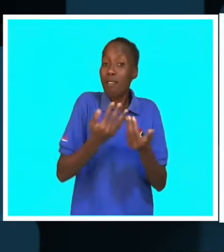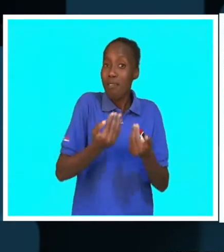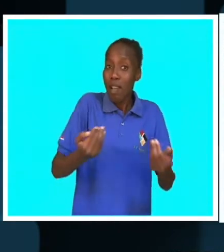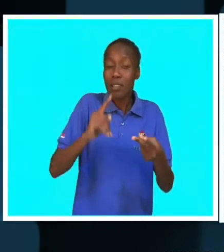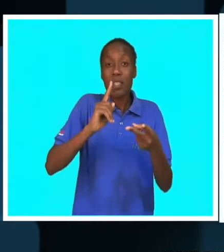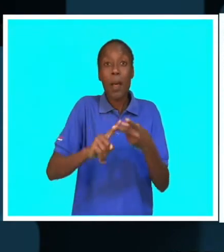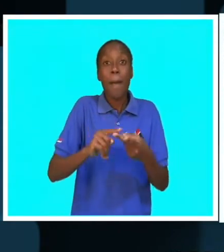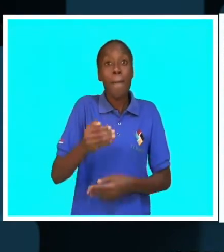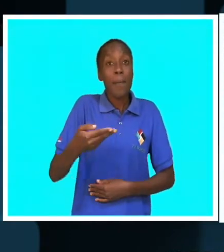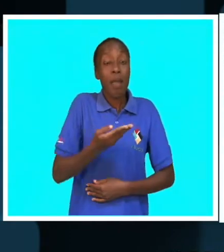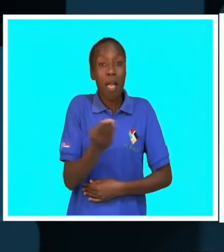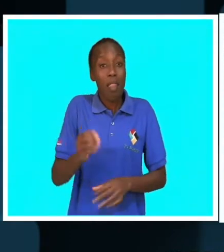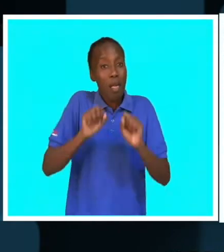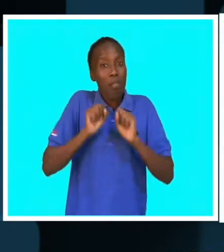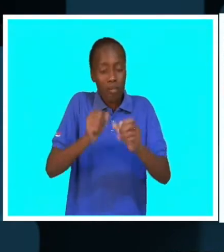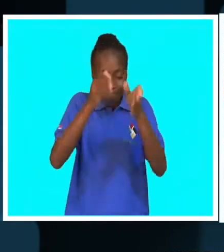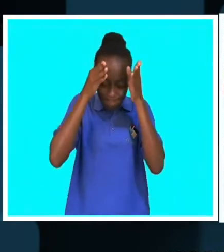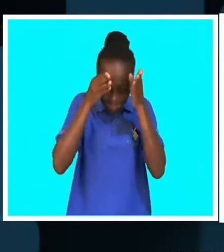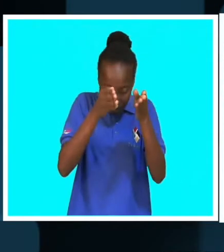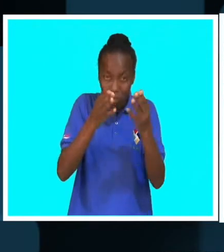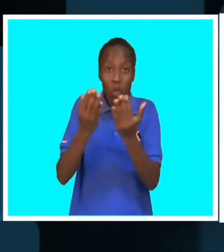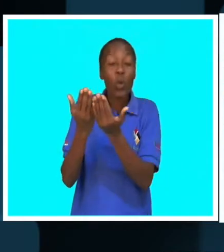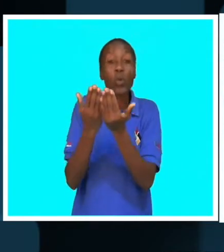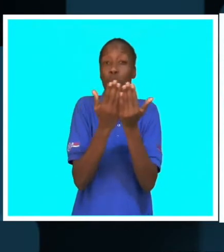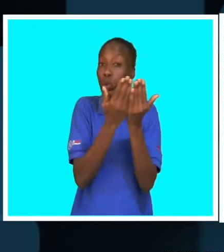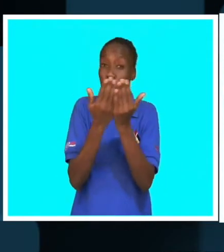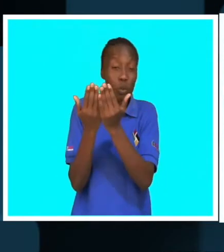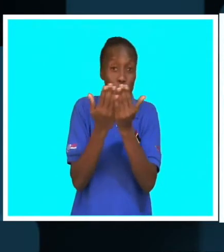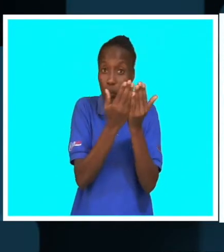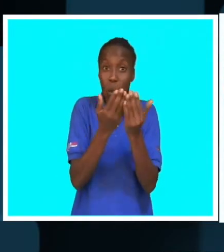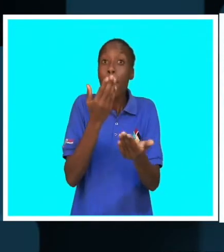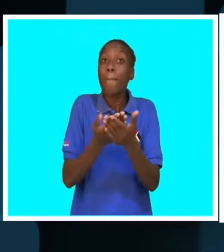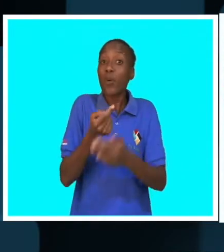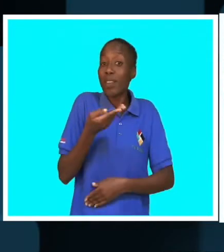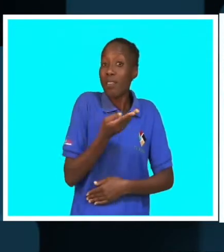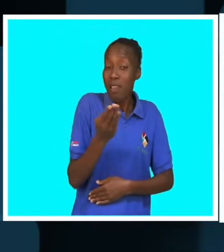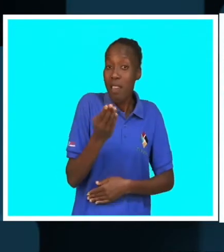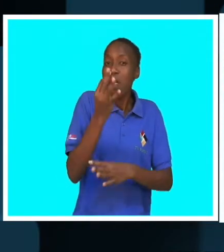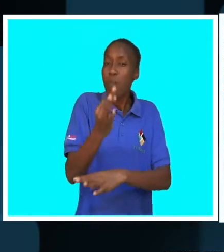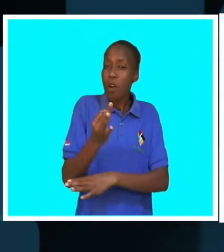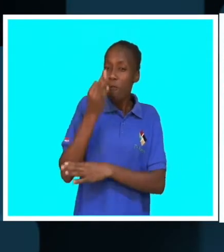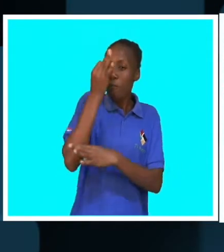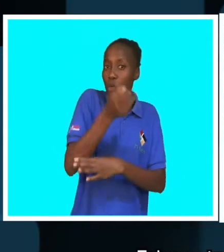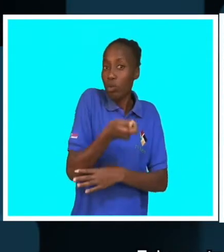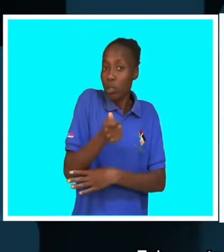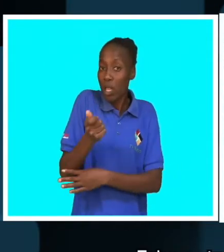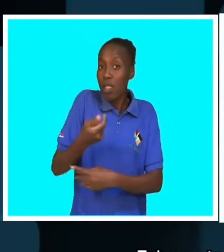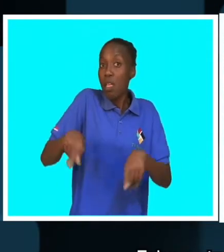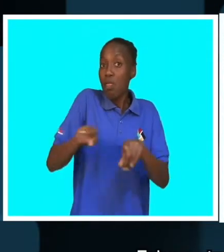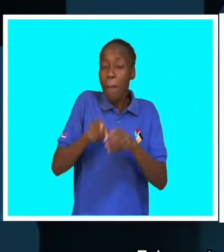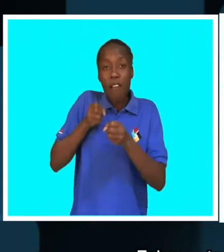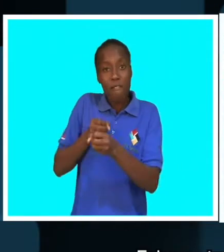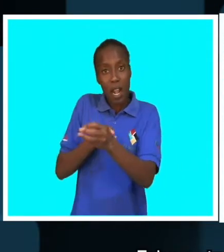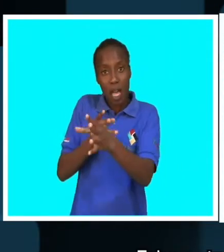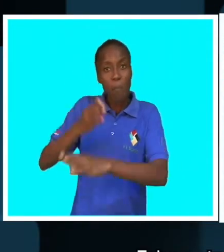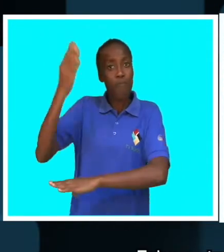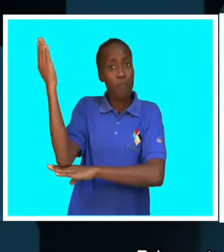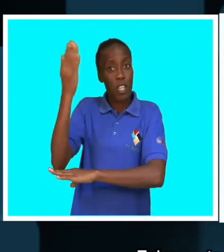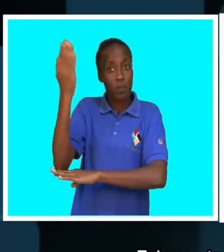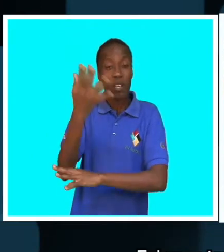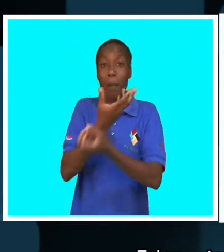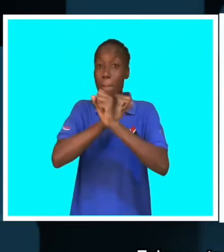por forma a que se focalizem somente nos estudos, porque esse é o futuro deles. Falamos também nas nossas